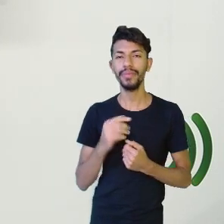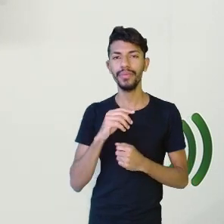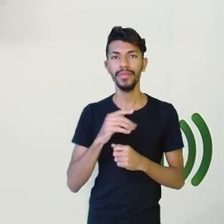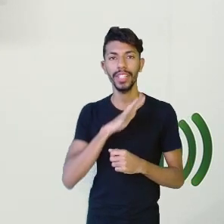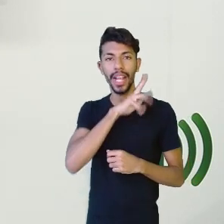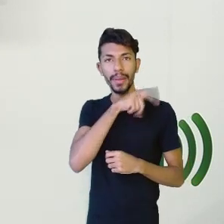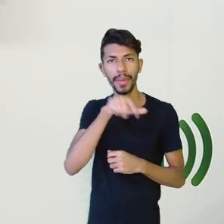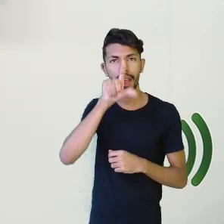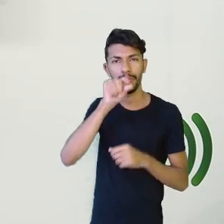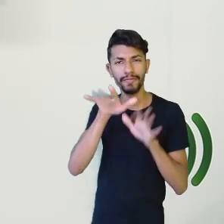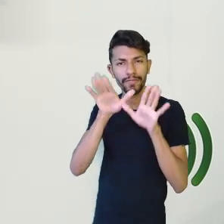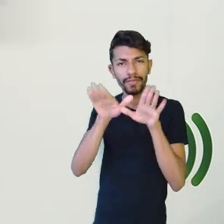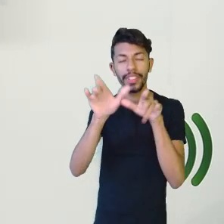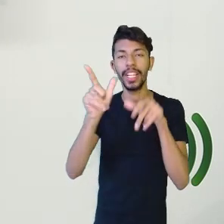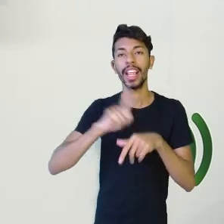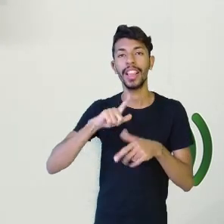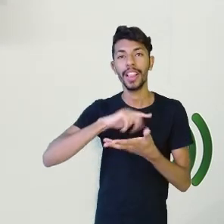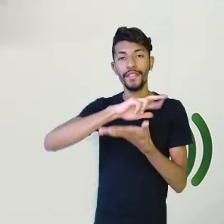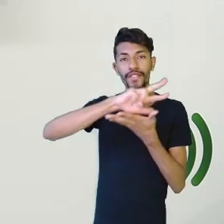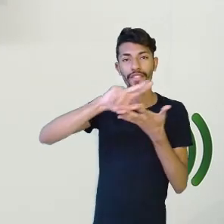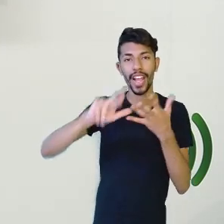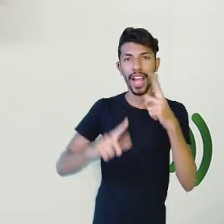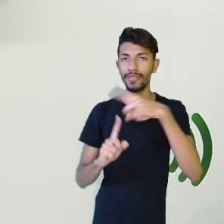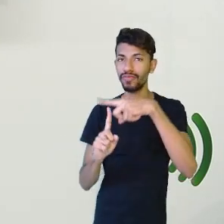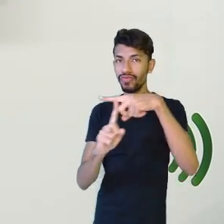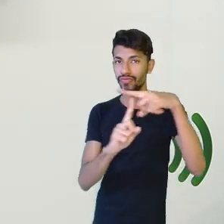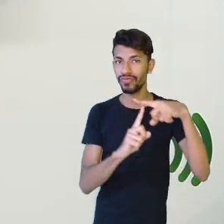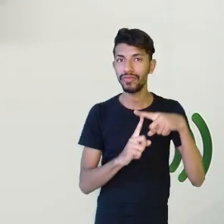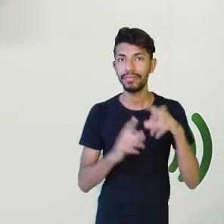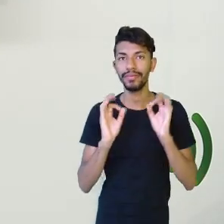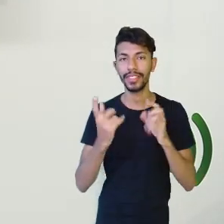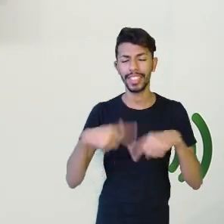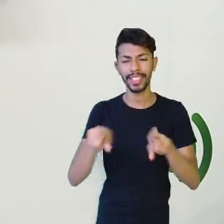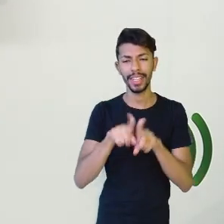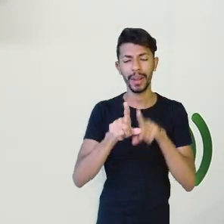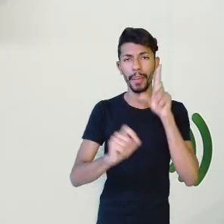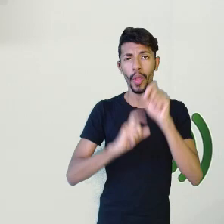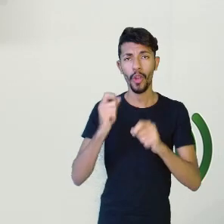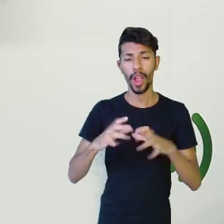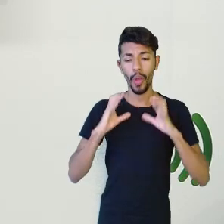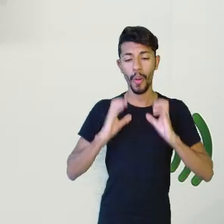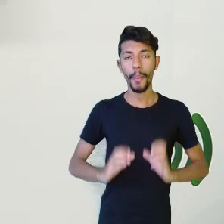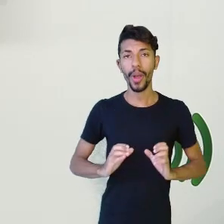variedade de espécies e de comportamentos também. Então,